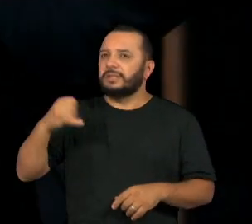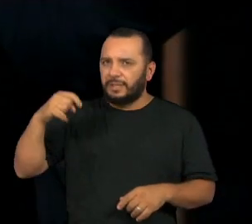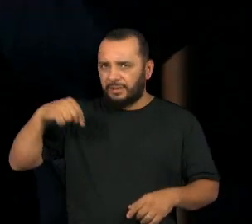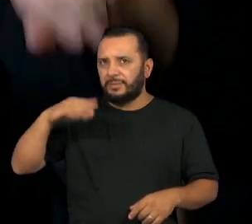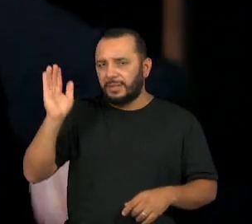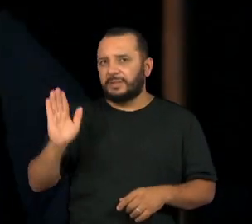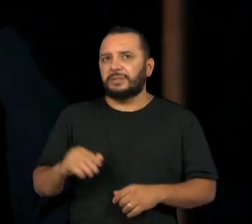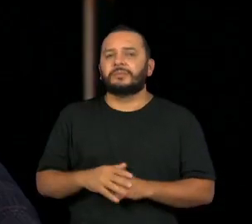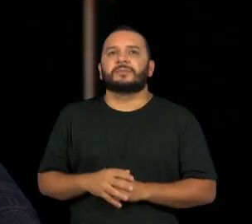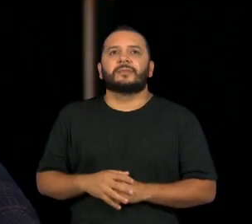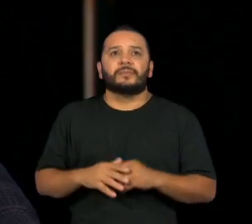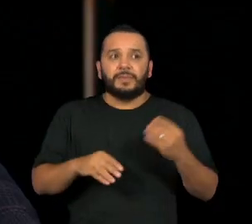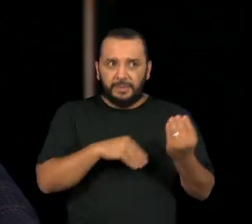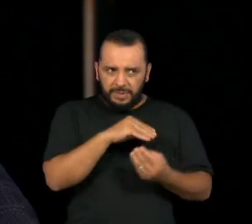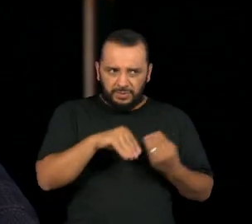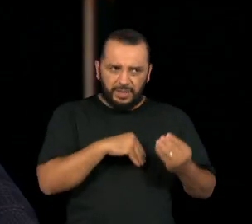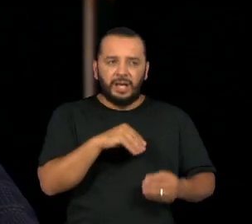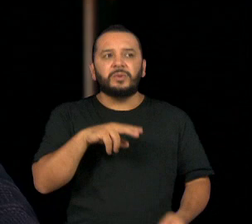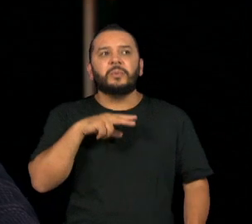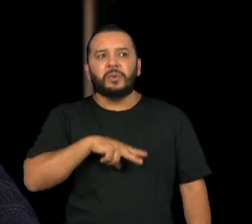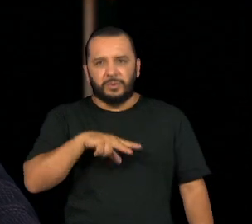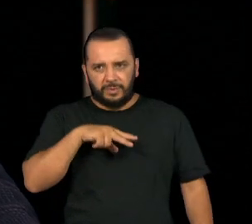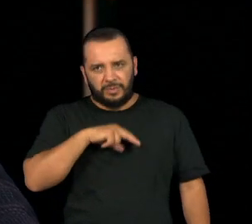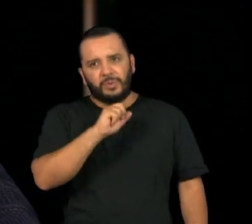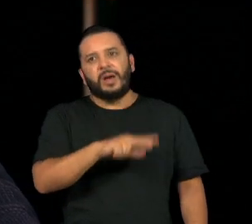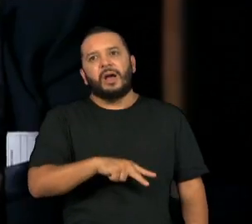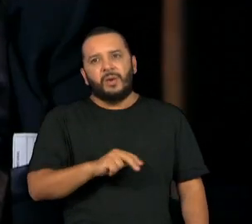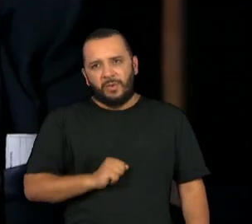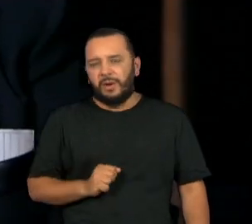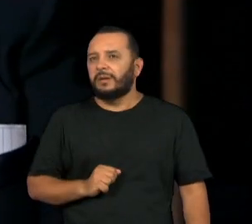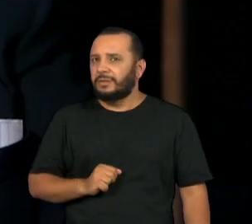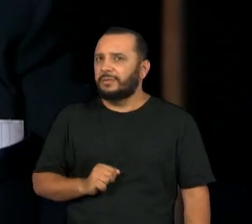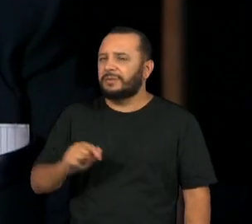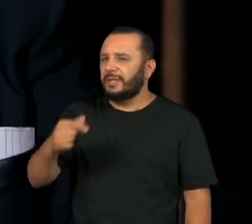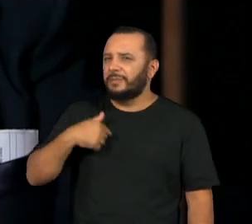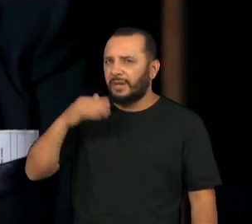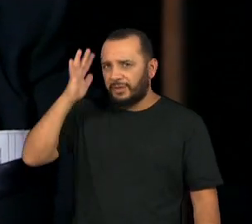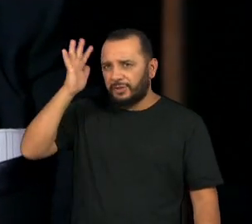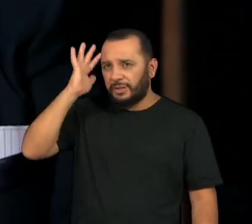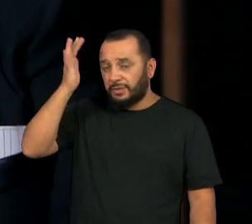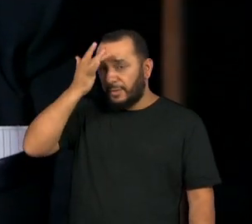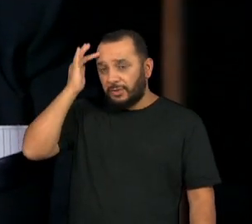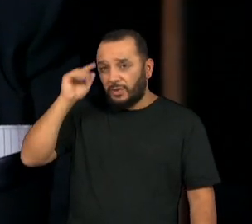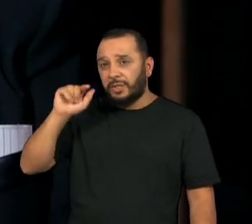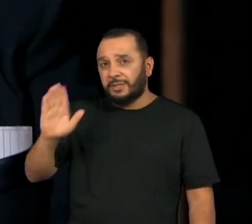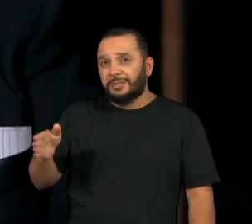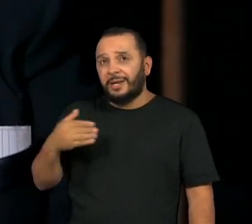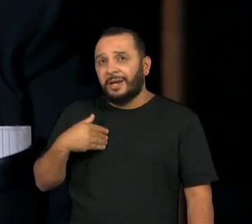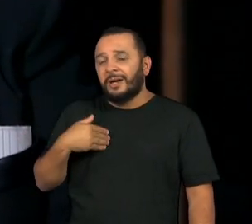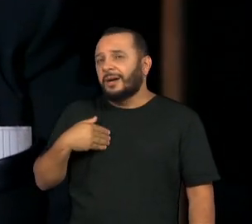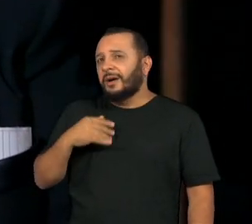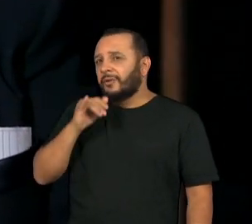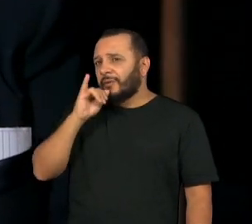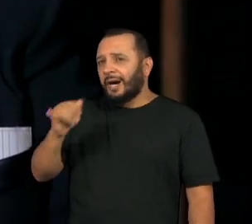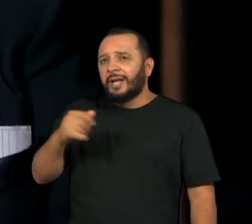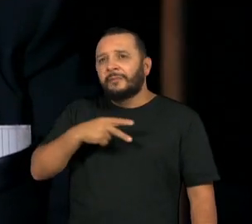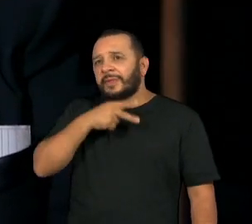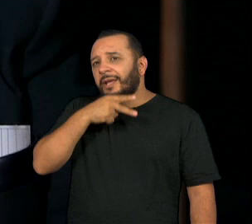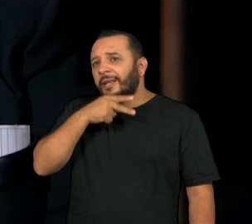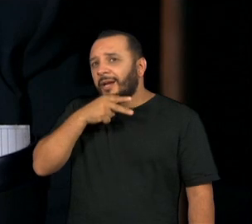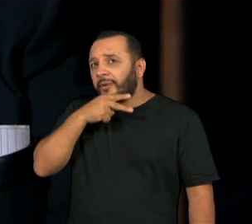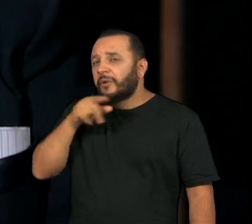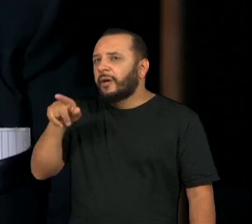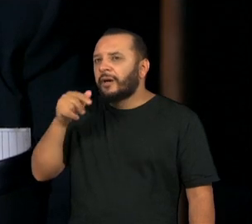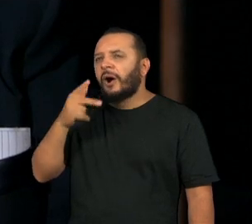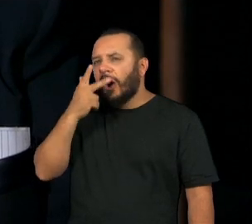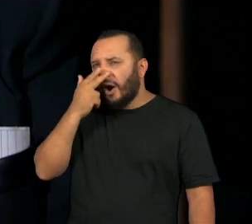lá na roça do Misturado Brasil. com os portugueses. Com os portugueses. Imagina se você chega lá agora e fala assim, olha, o